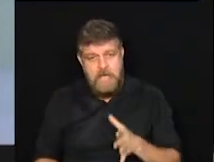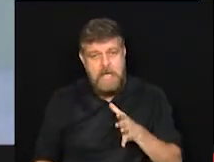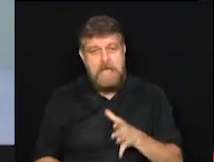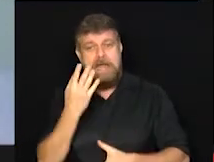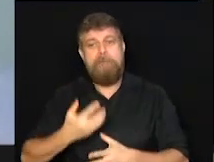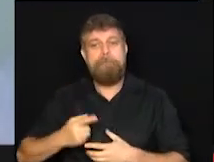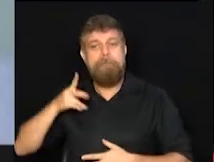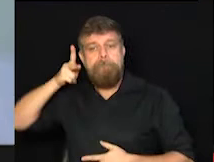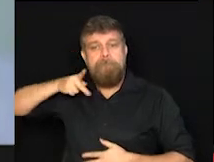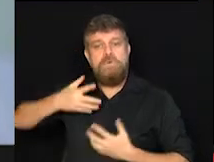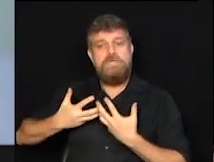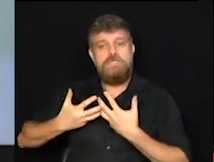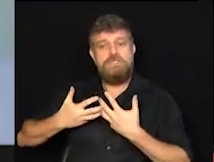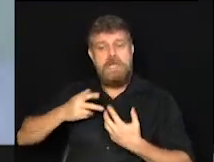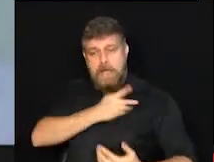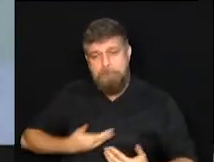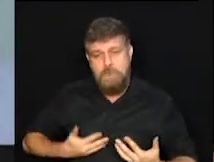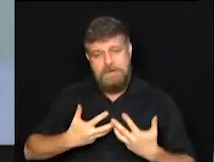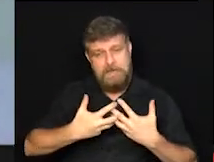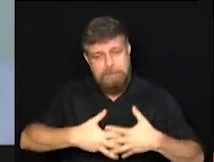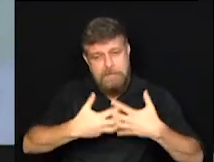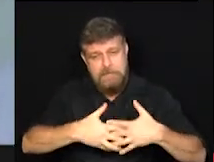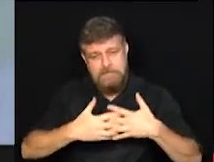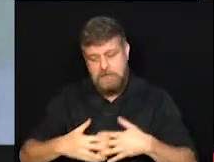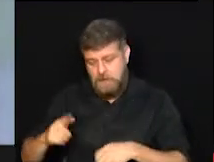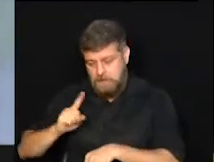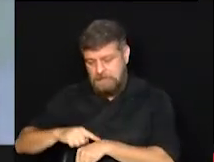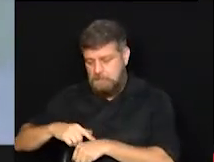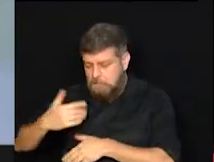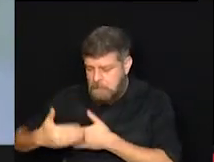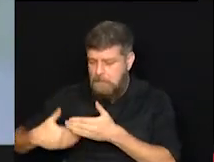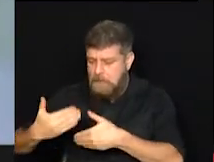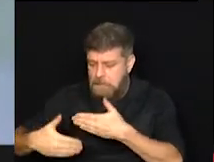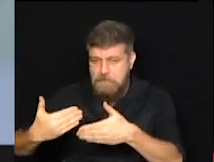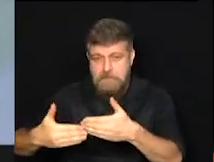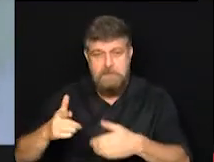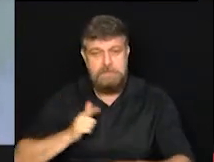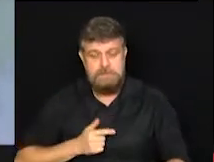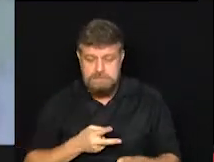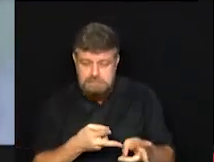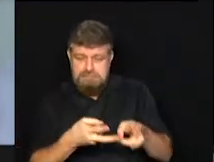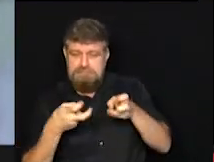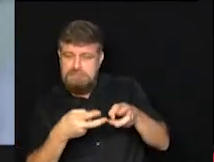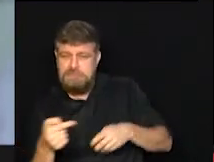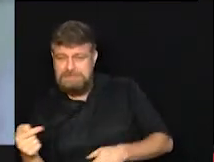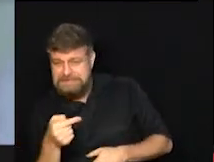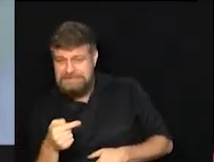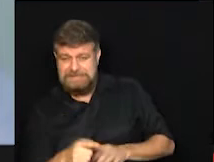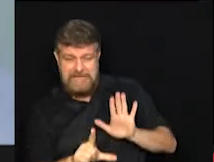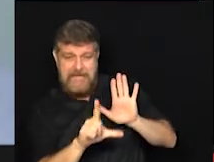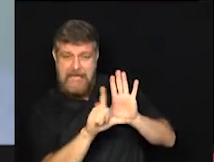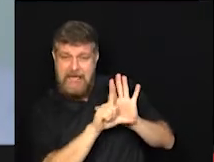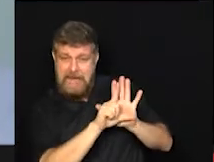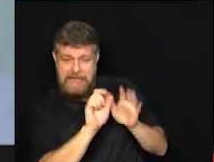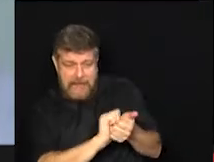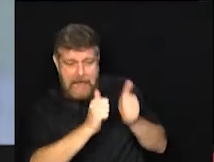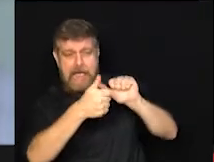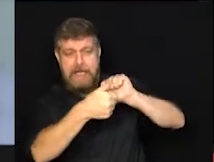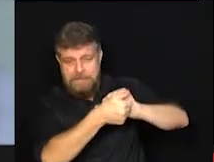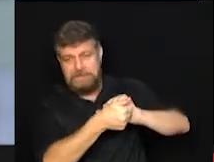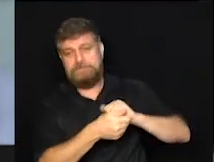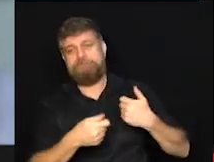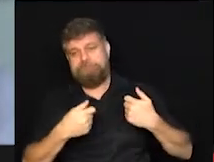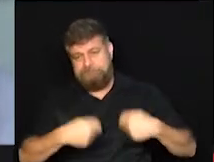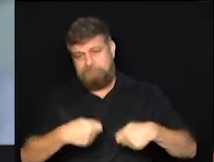políticas públicas, mas com o passar do tempo, verificamos que algumas alterações seriam necessárias, e necessárias para que,